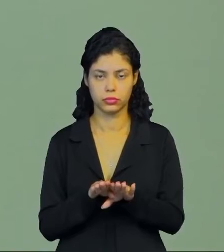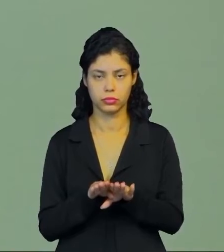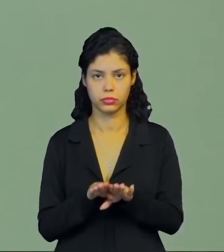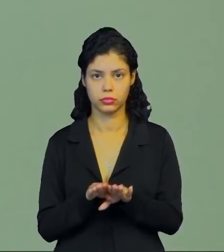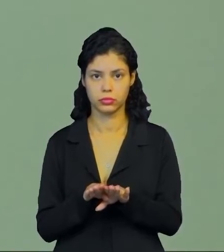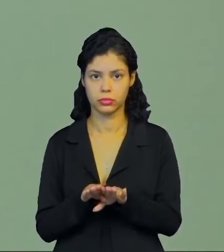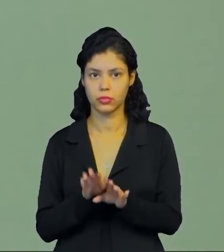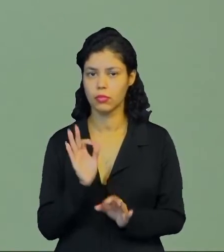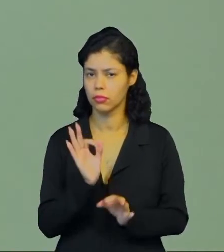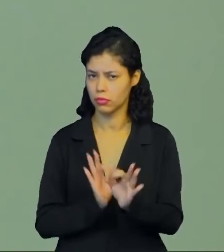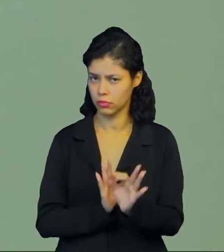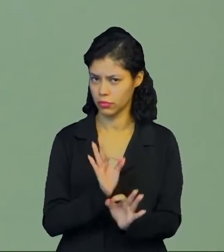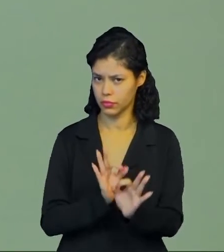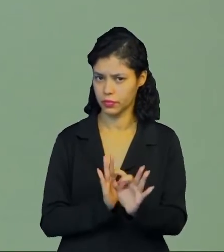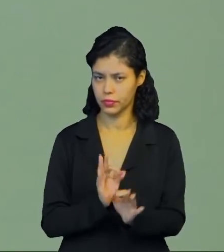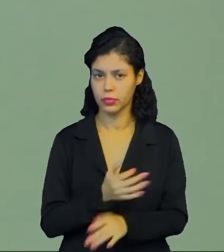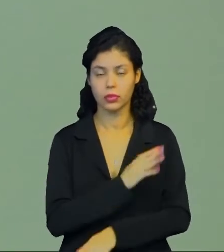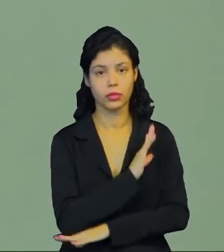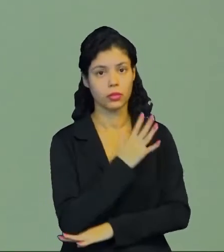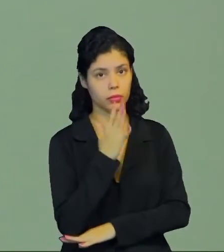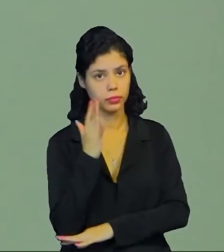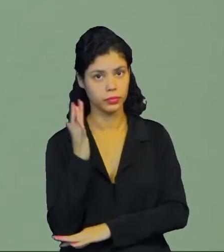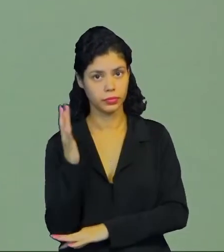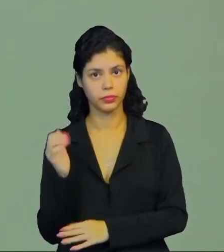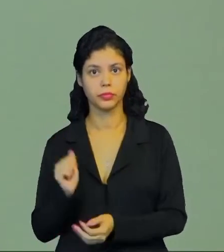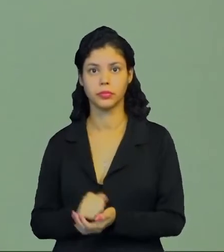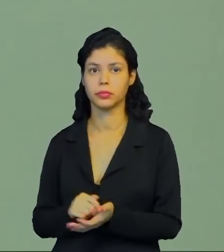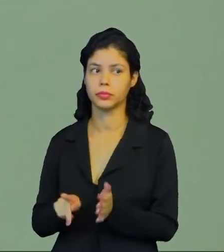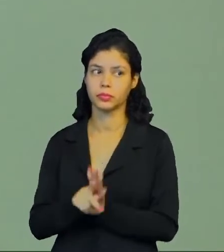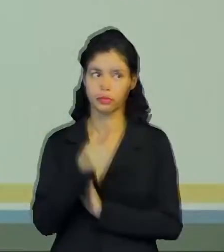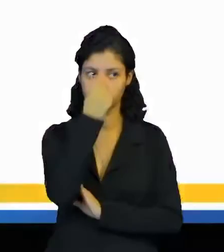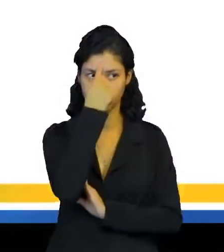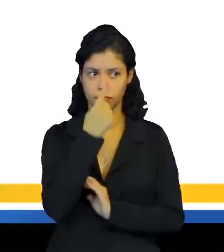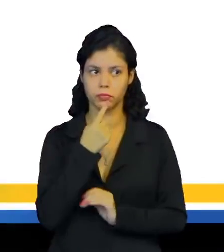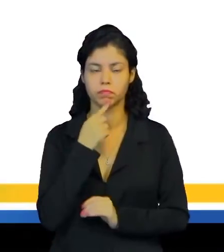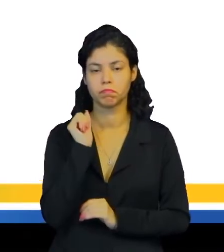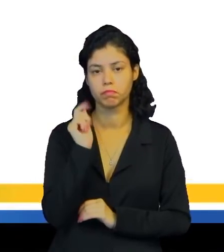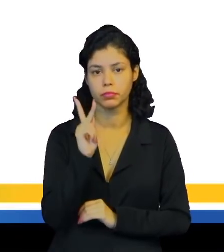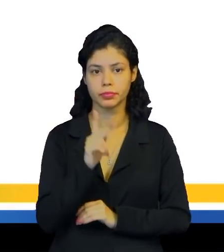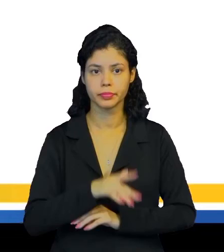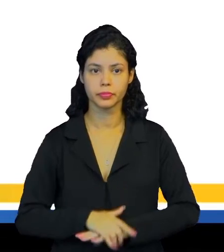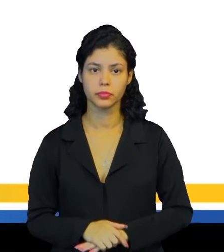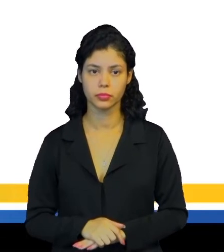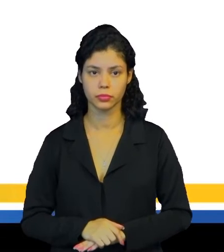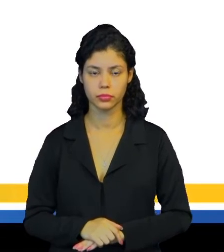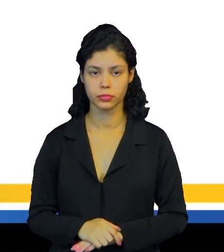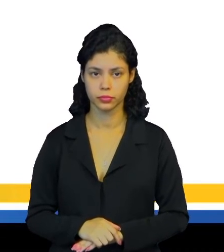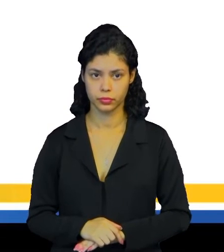um tratamento mais naturalizado de cenários, ok?